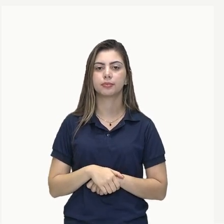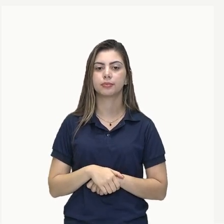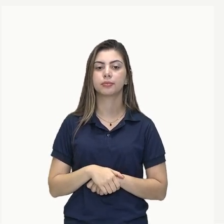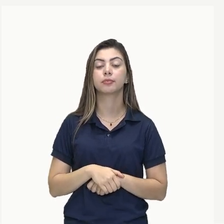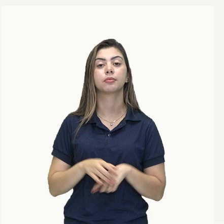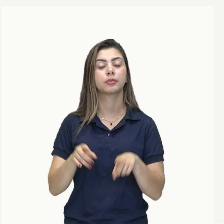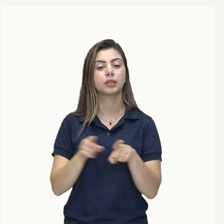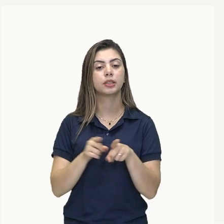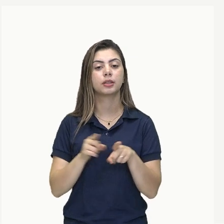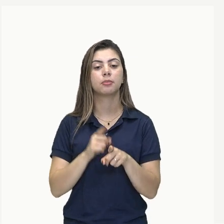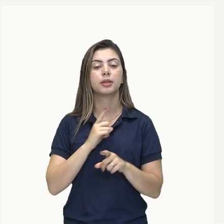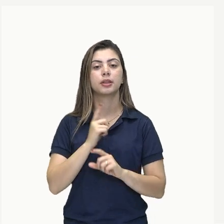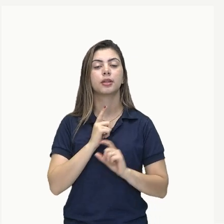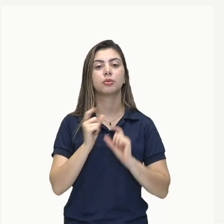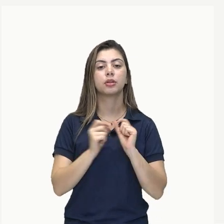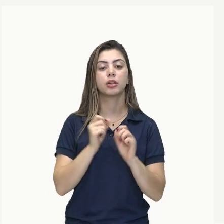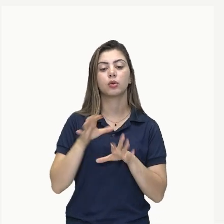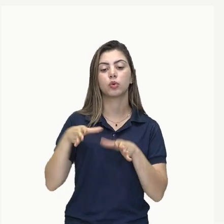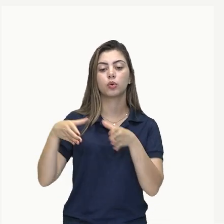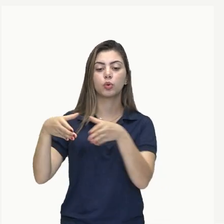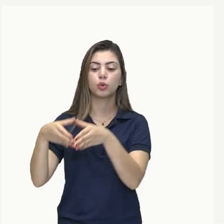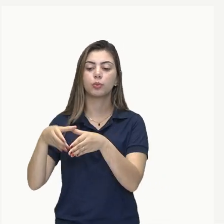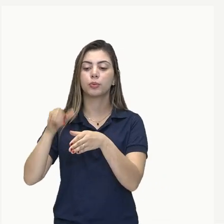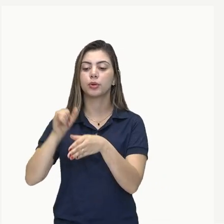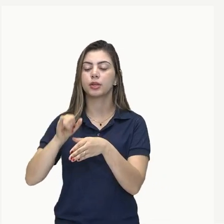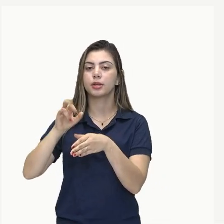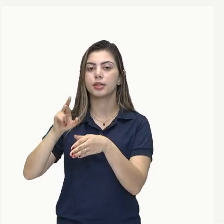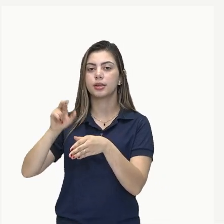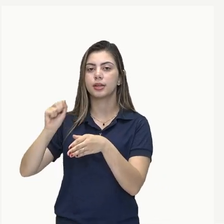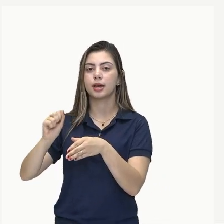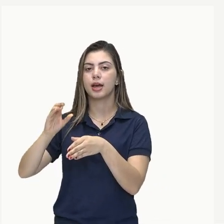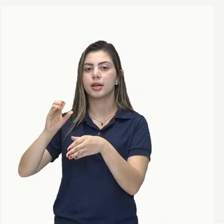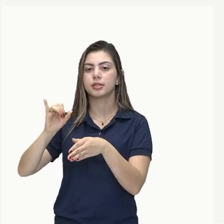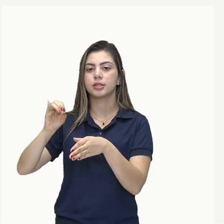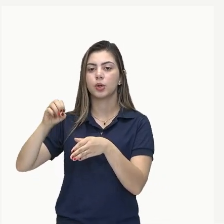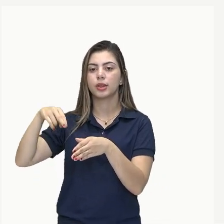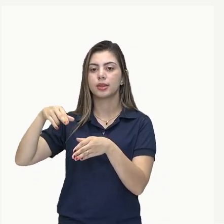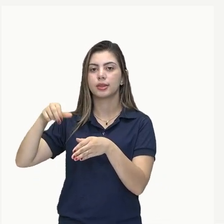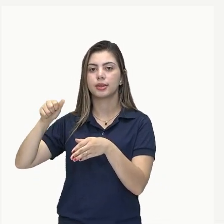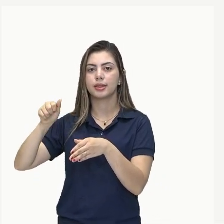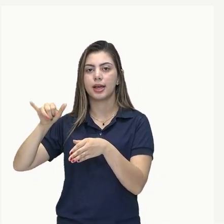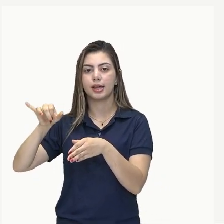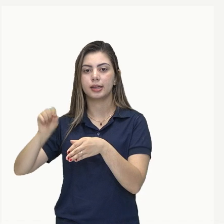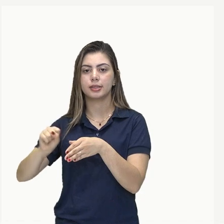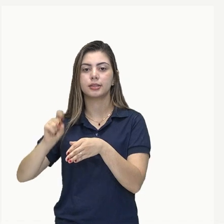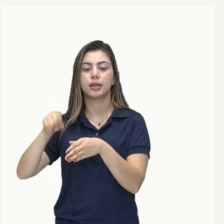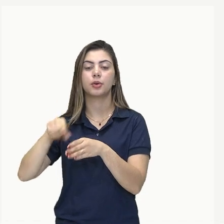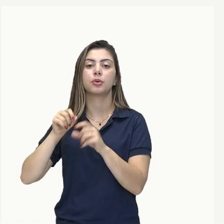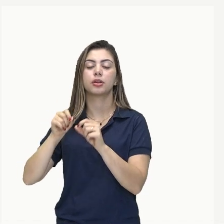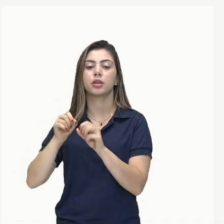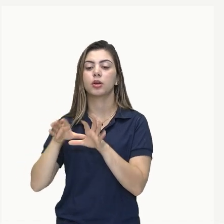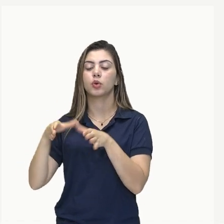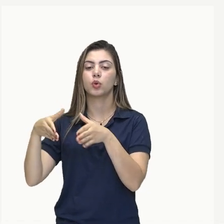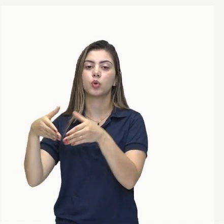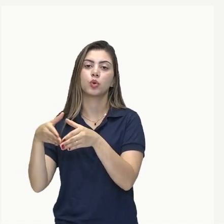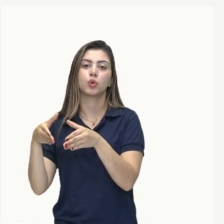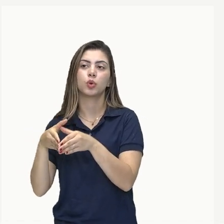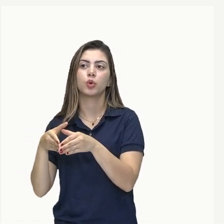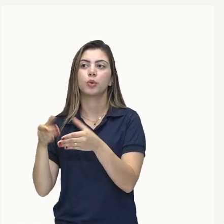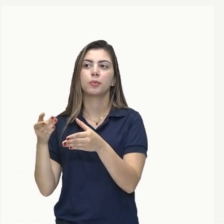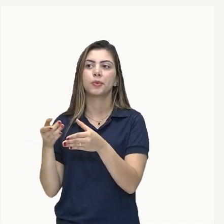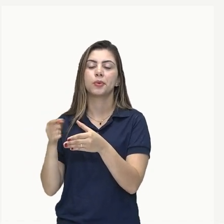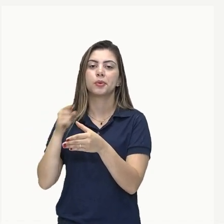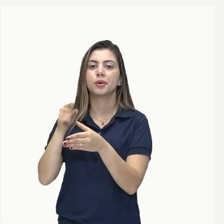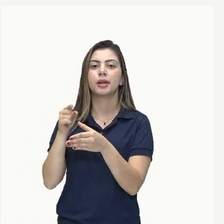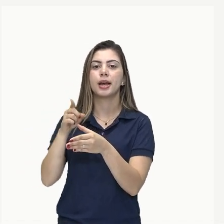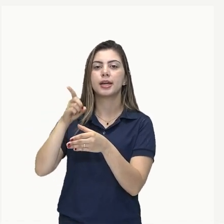Além dos irracionais, né? Vou deixar separado aqui os irracionais, que é aqueles que não possuem uma dízima periódica,